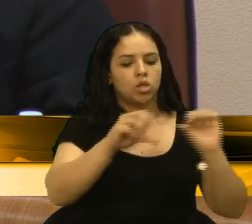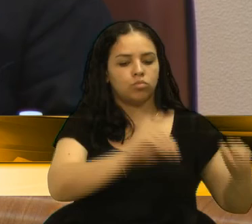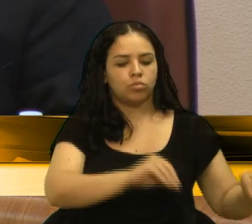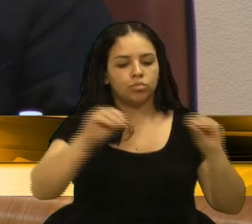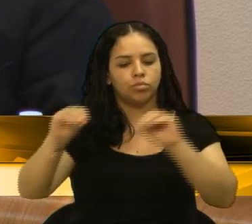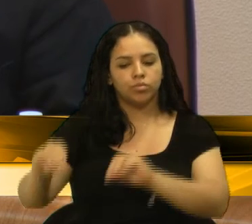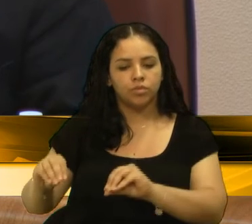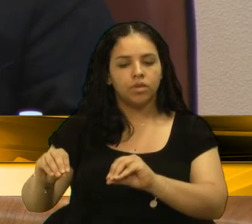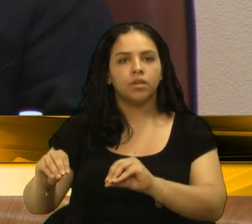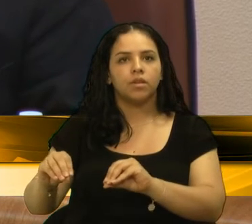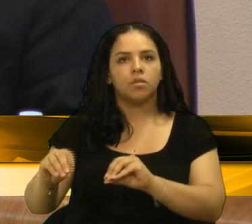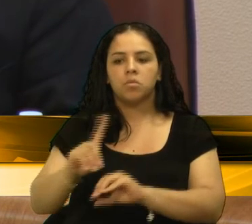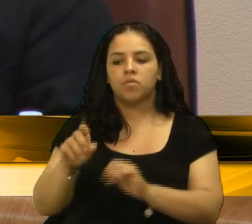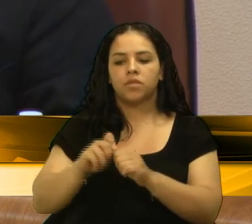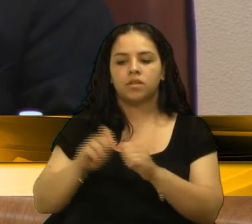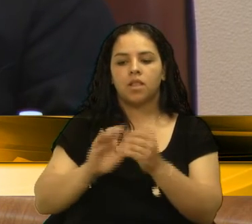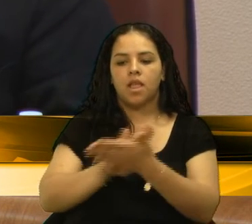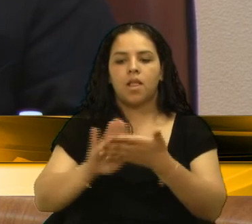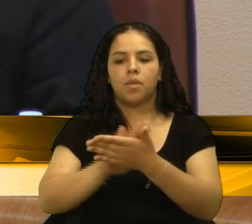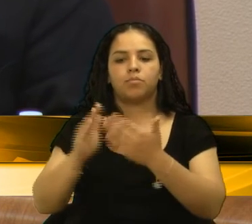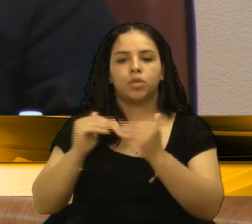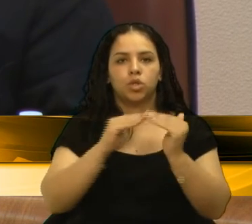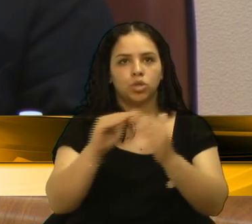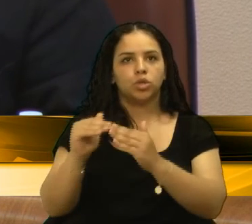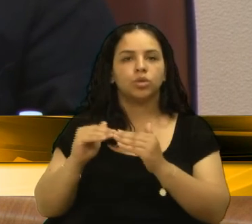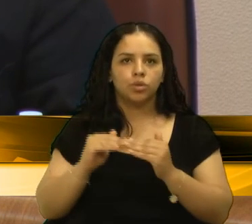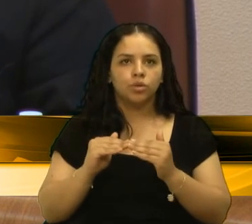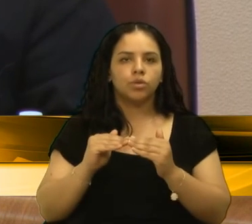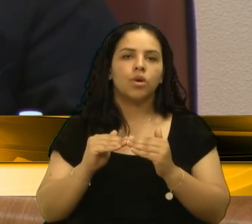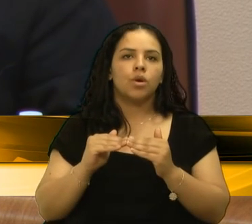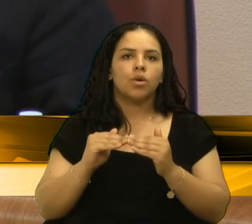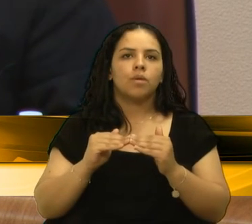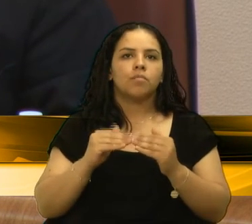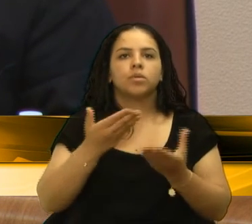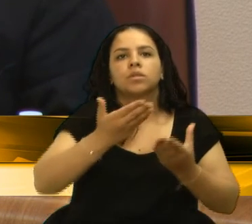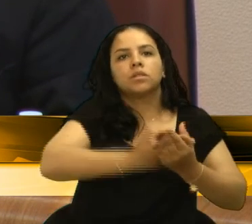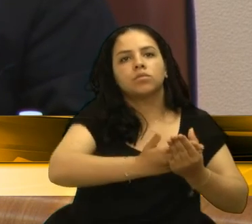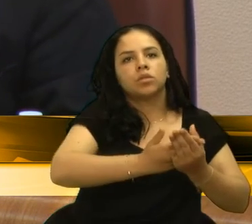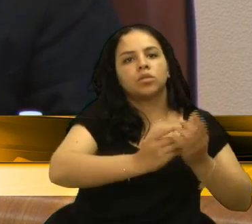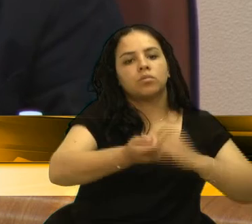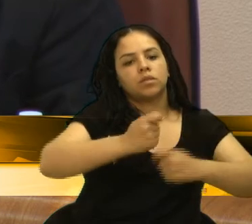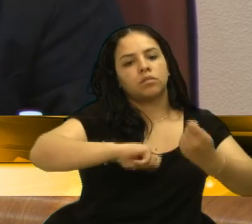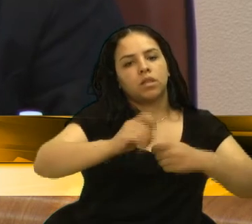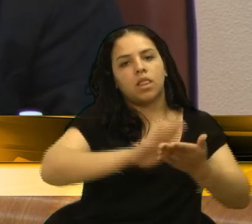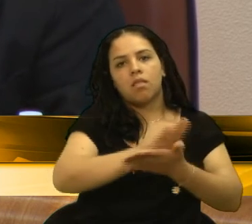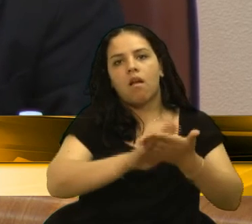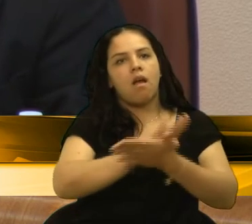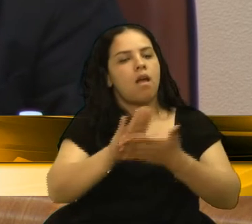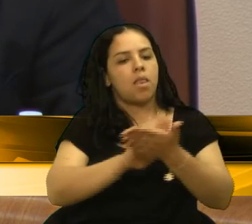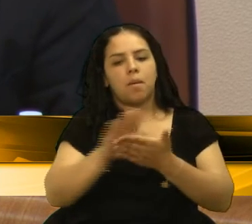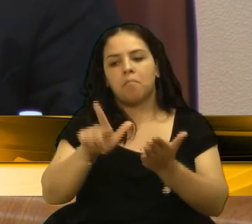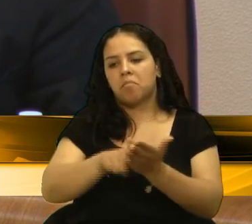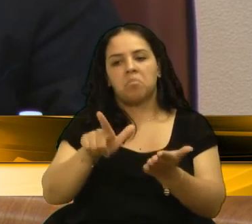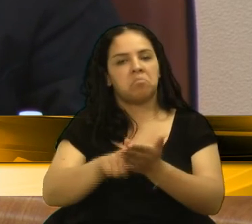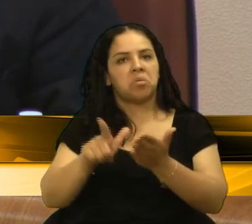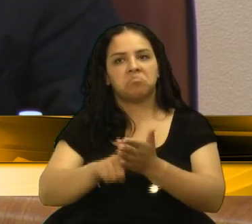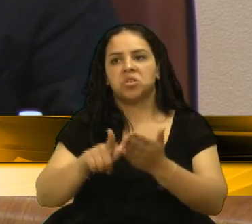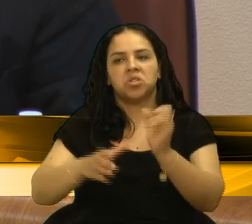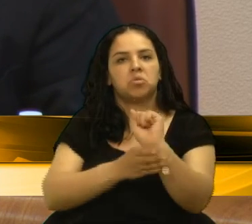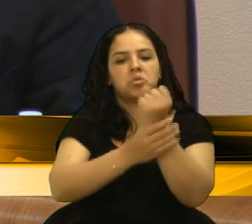fizeram mais nenhuma solicitação via protocolo, via processo administrativo e não foi entregue nenhum tipo de documentação para nós, nem de segurança,